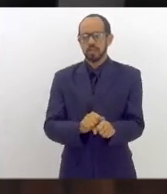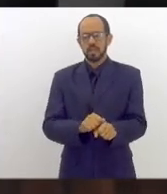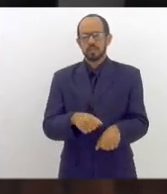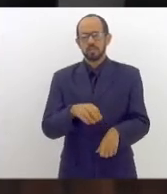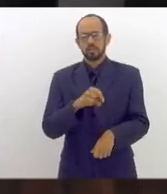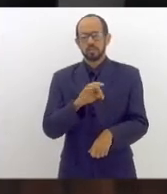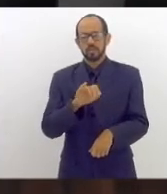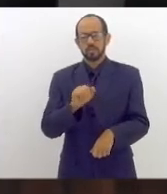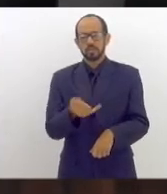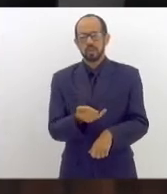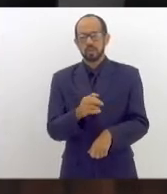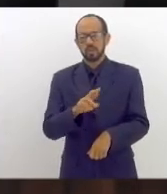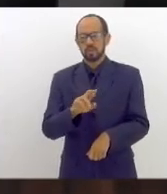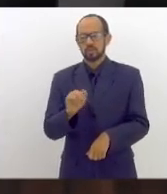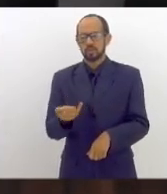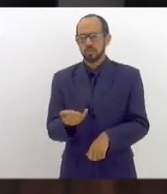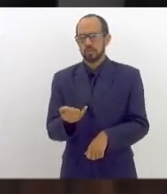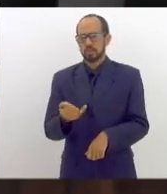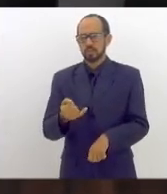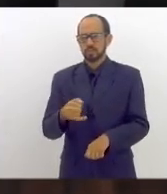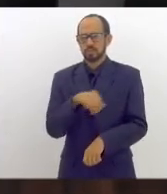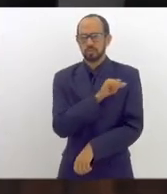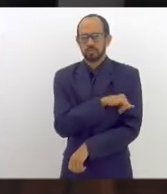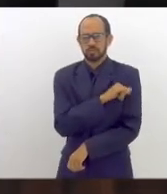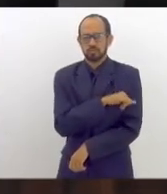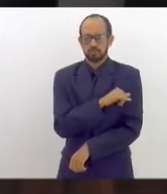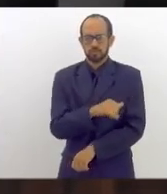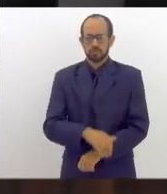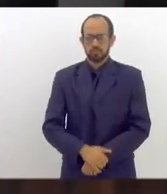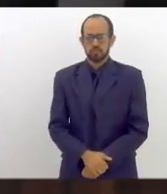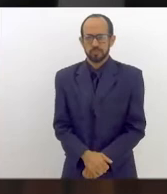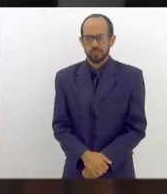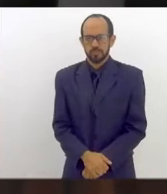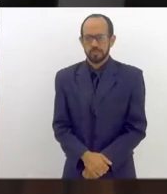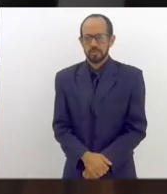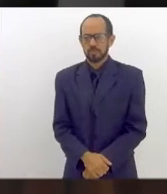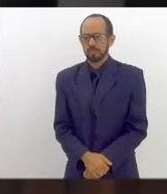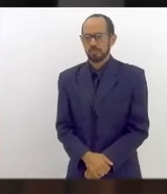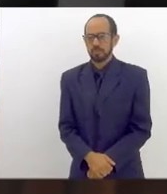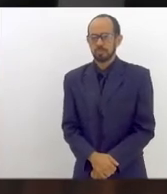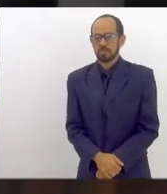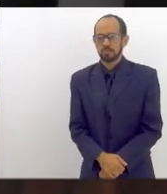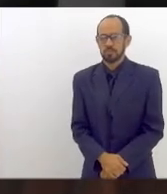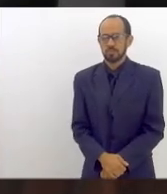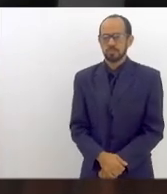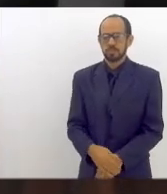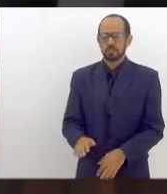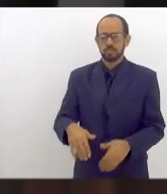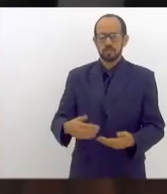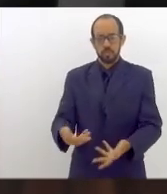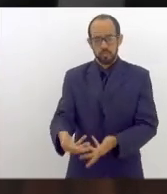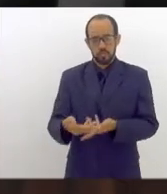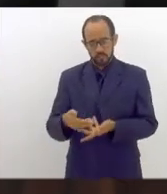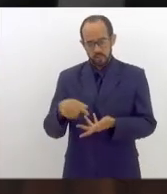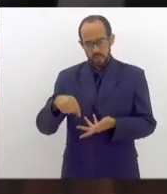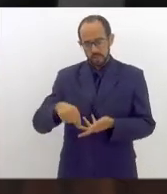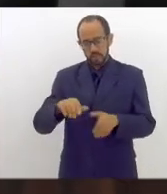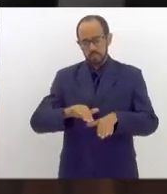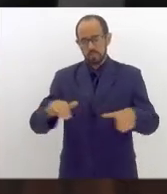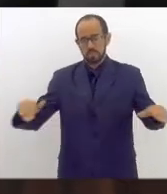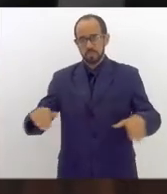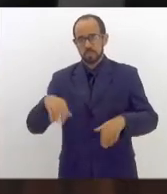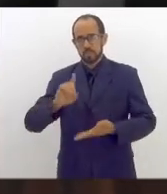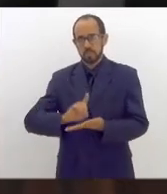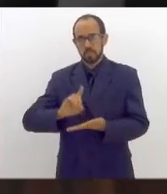de Justiça do Estado do Rio de Janeiro quero aqui iniciar convidando para estar conosco a mesa o Doutor